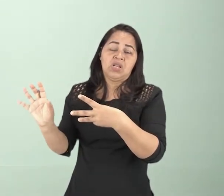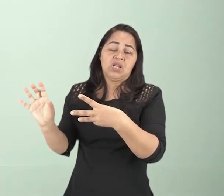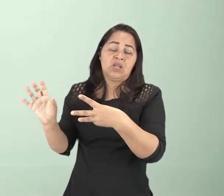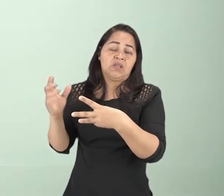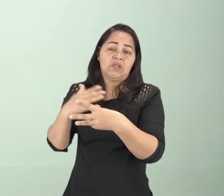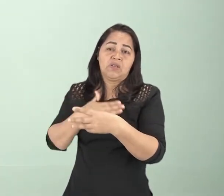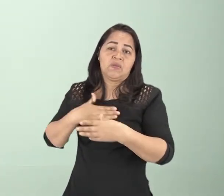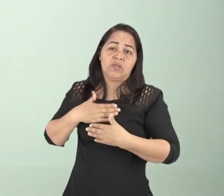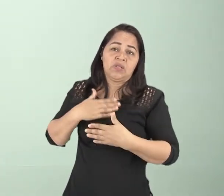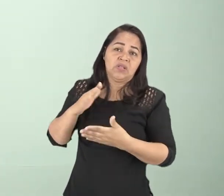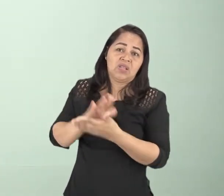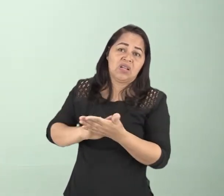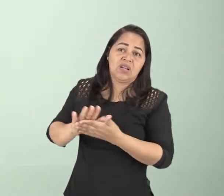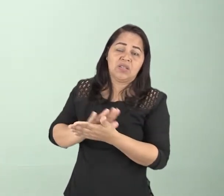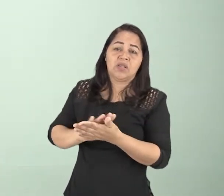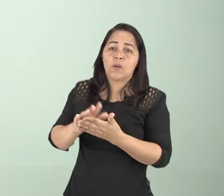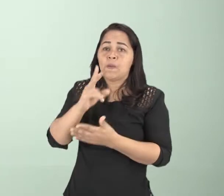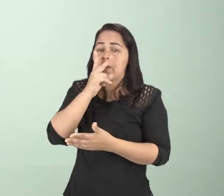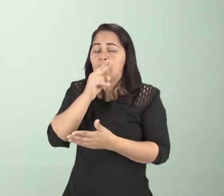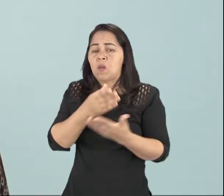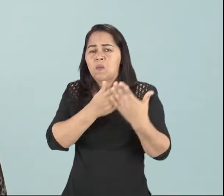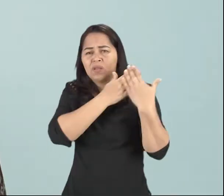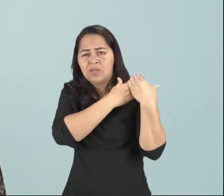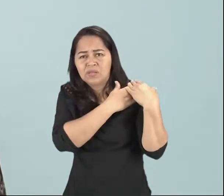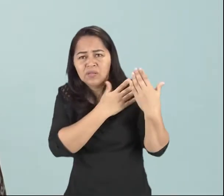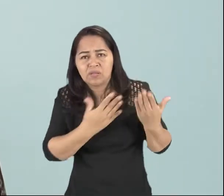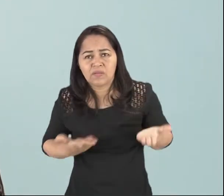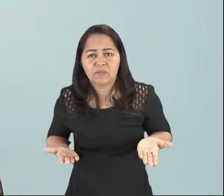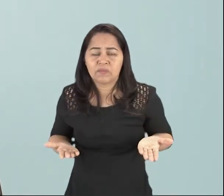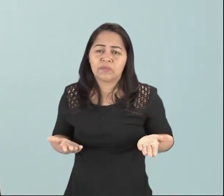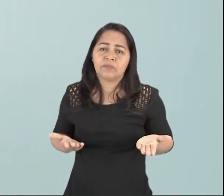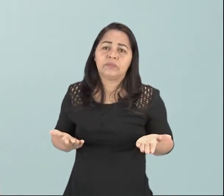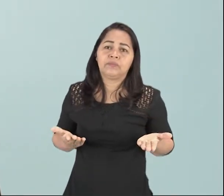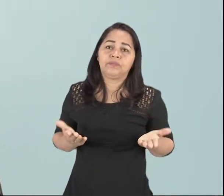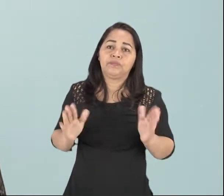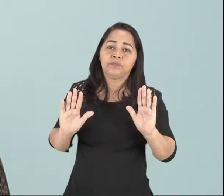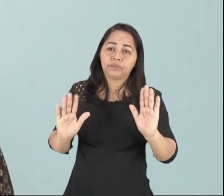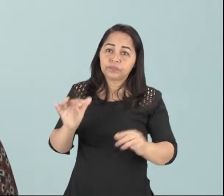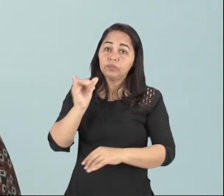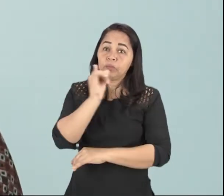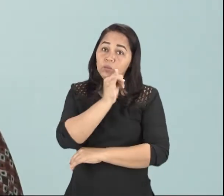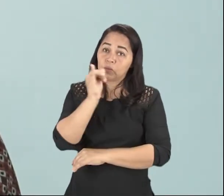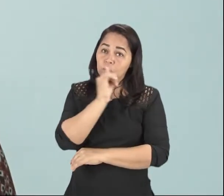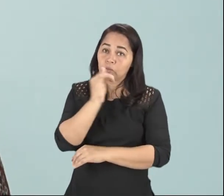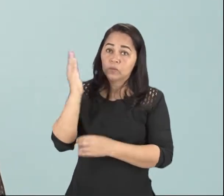sem ser que seja uma obrigação. Então, o italiano,